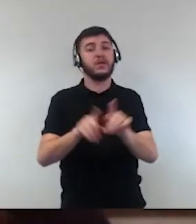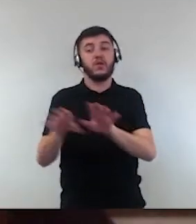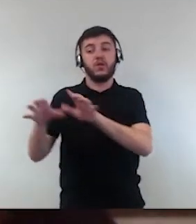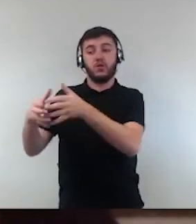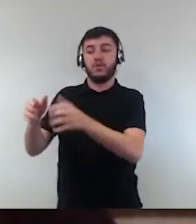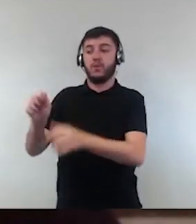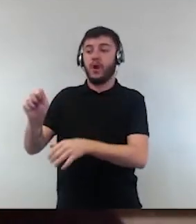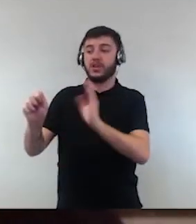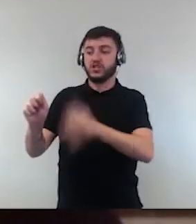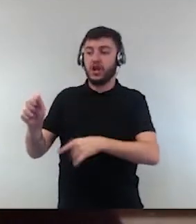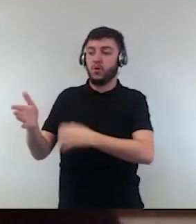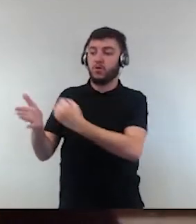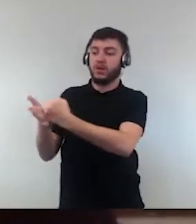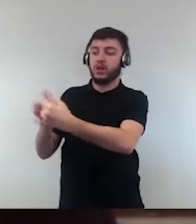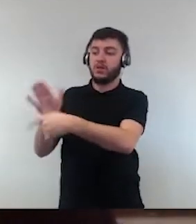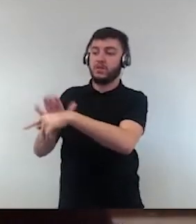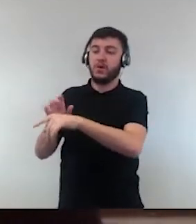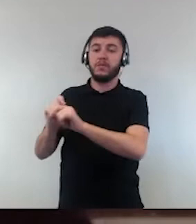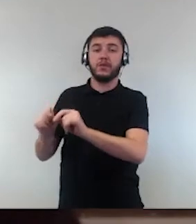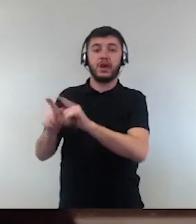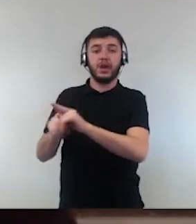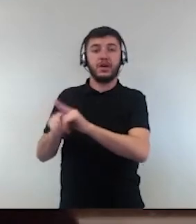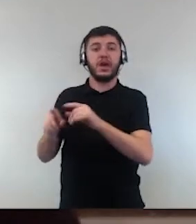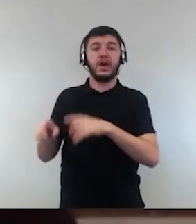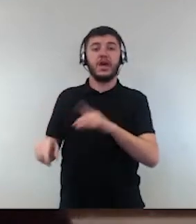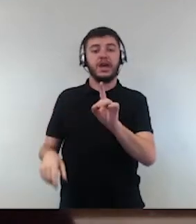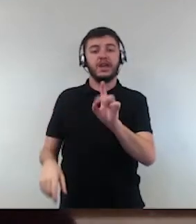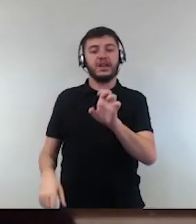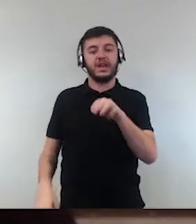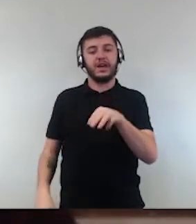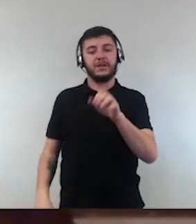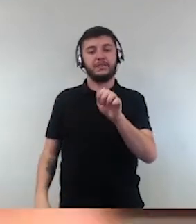potência, e esse contrato de demanda de potência não é barato,